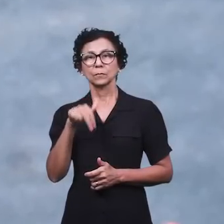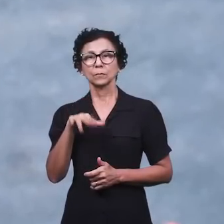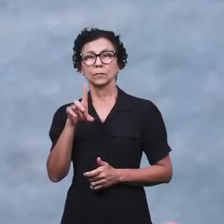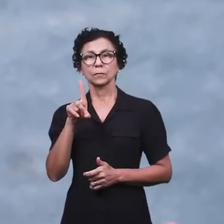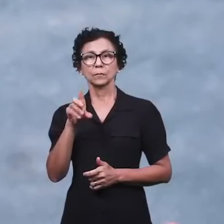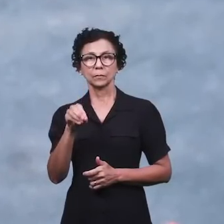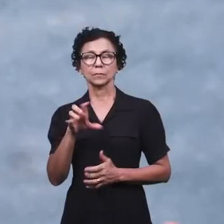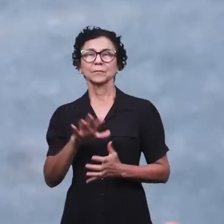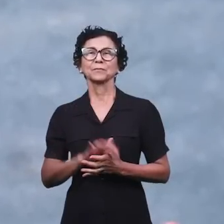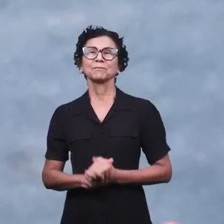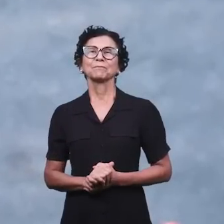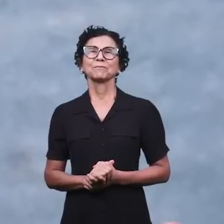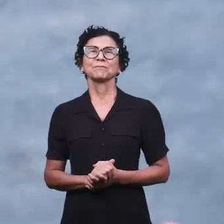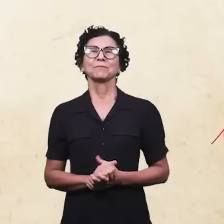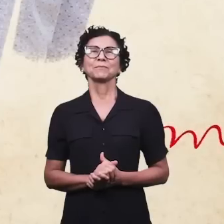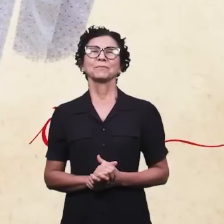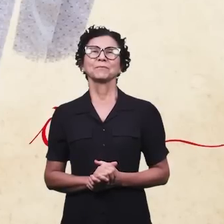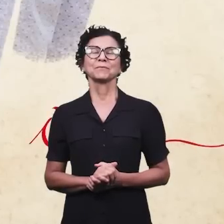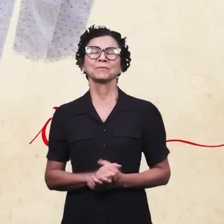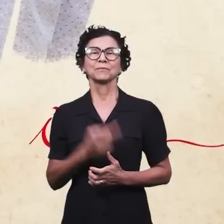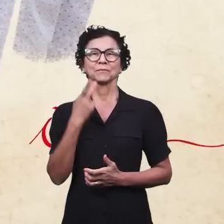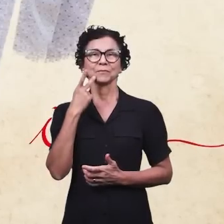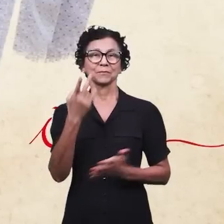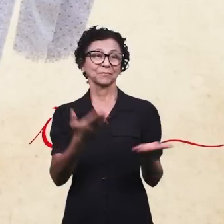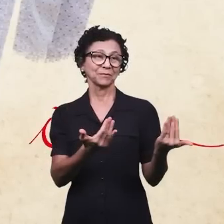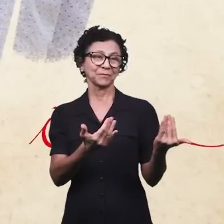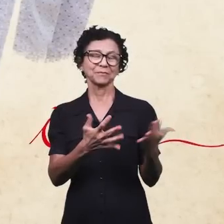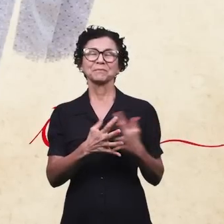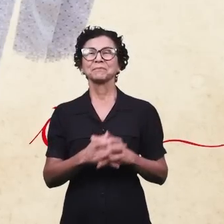pergunta. Então, fala, jovem.